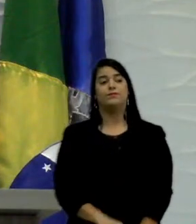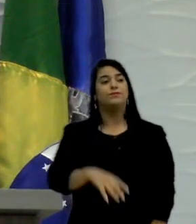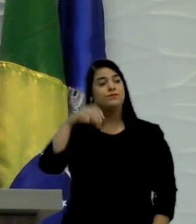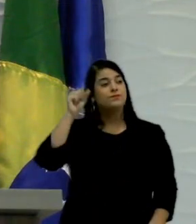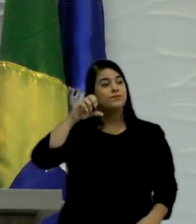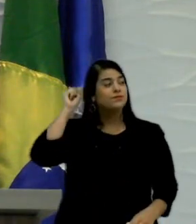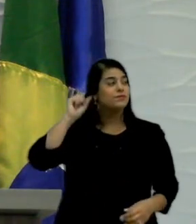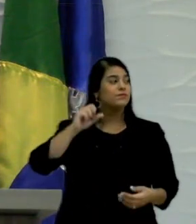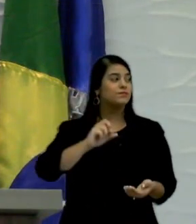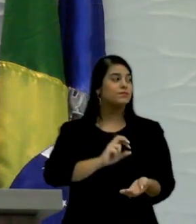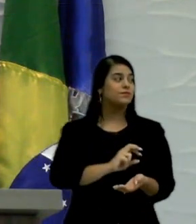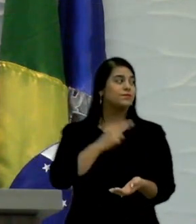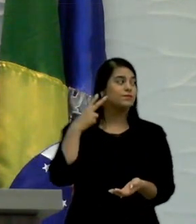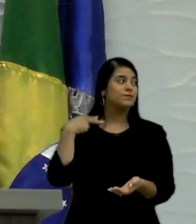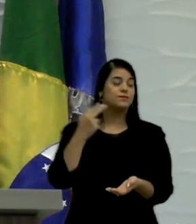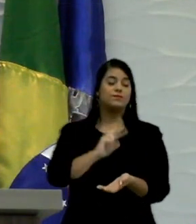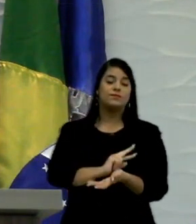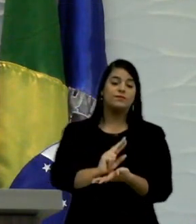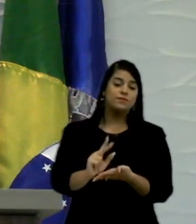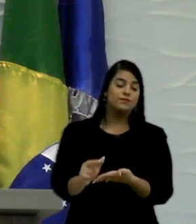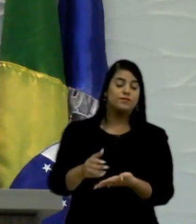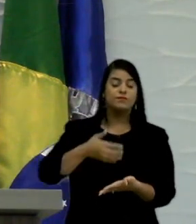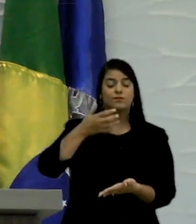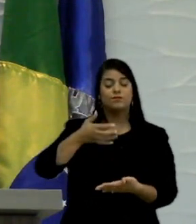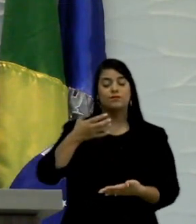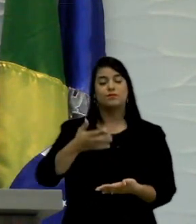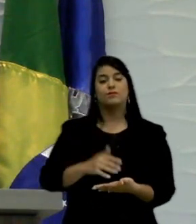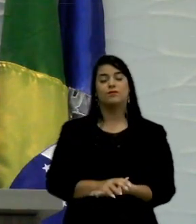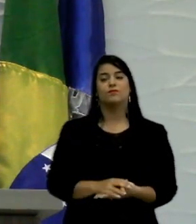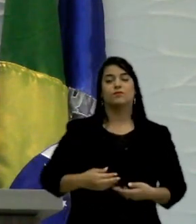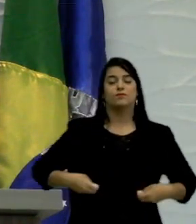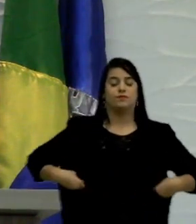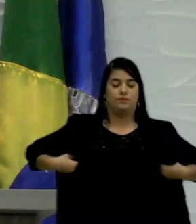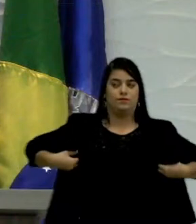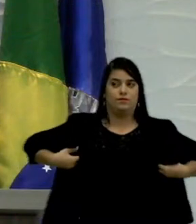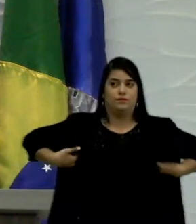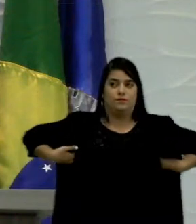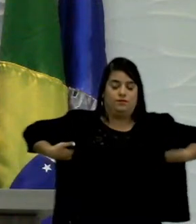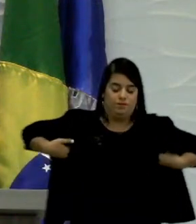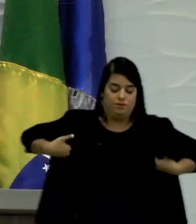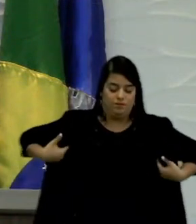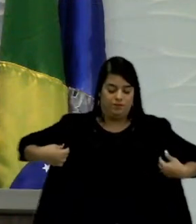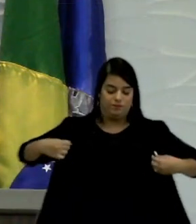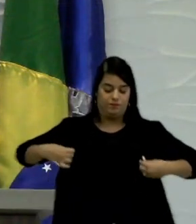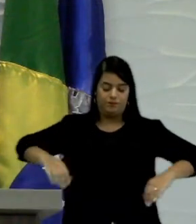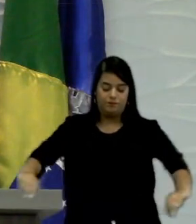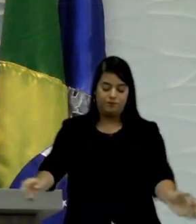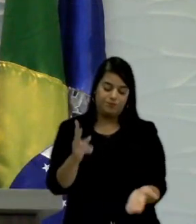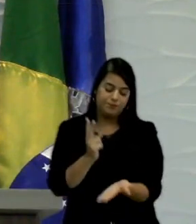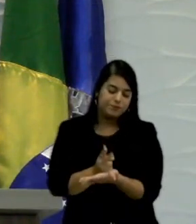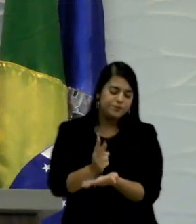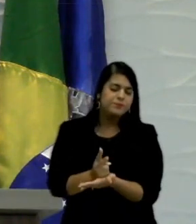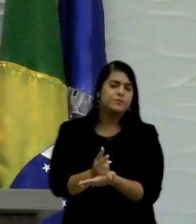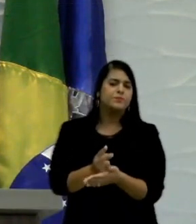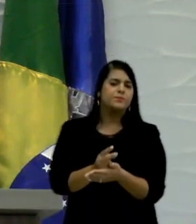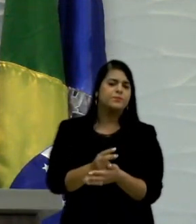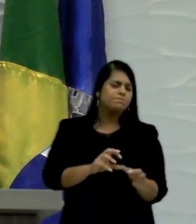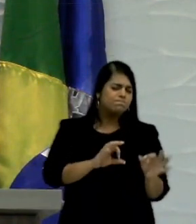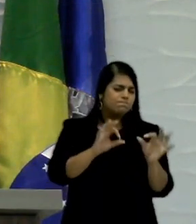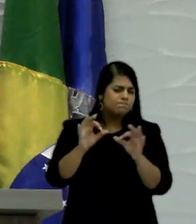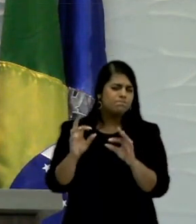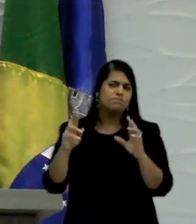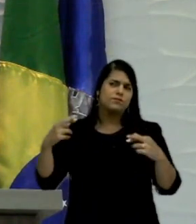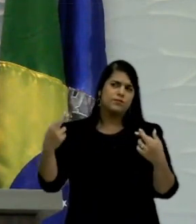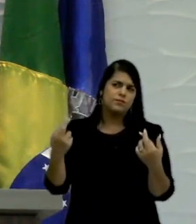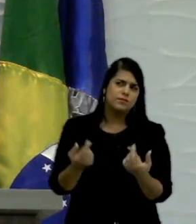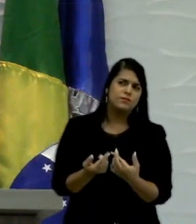os vereadores falando, e faz muito tempo que eu acompanho as sessões da Câmara, né, e a gente